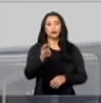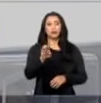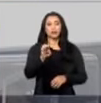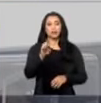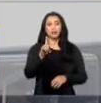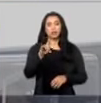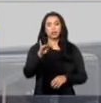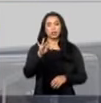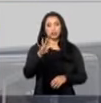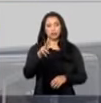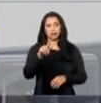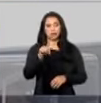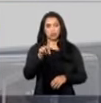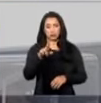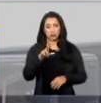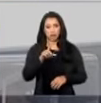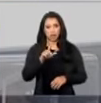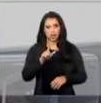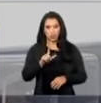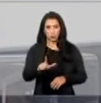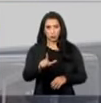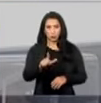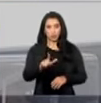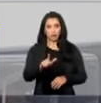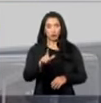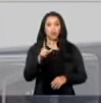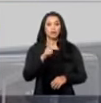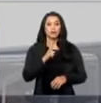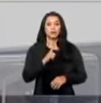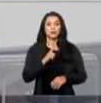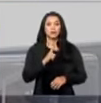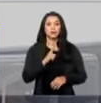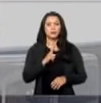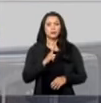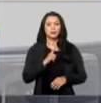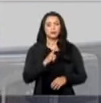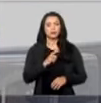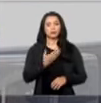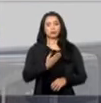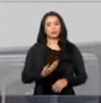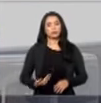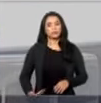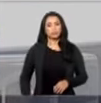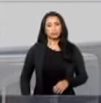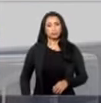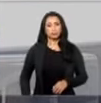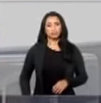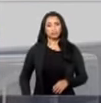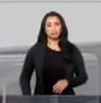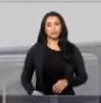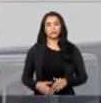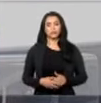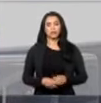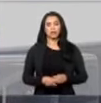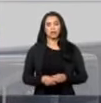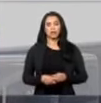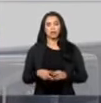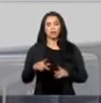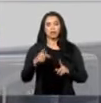pública BRDE-FSA Prodave TVs Públicas, a portaria 1576